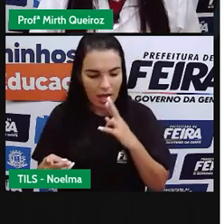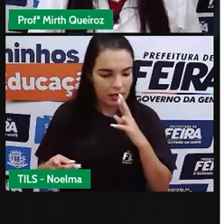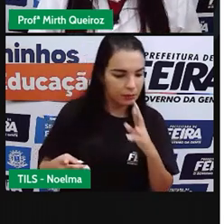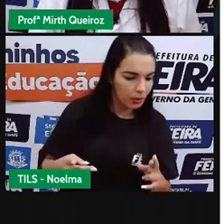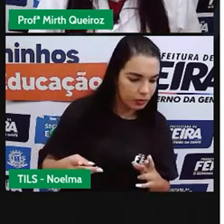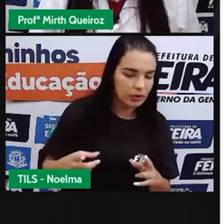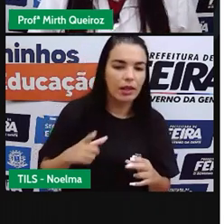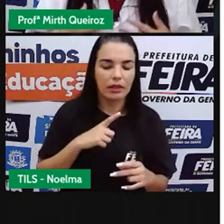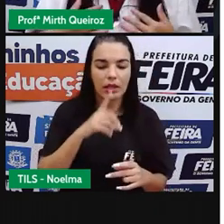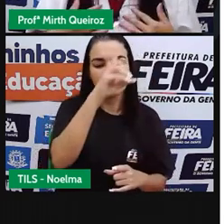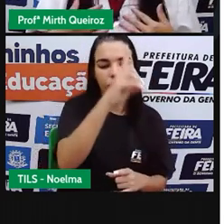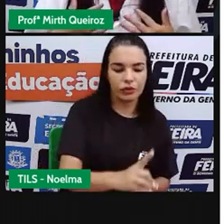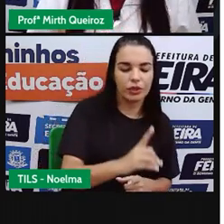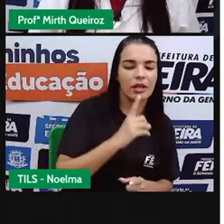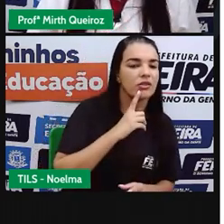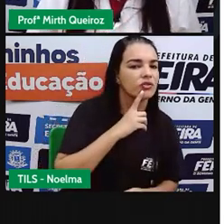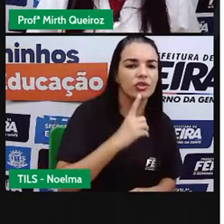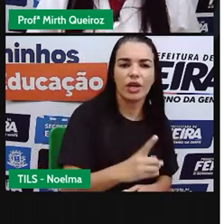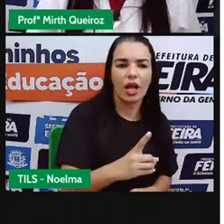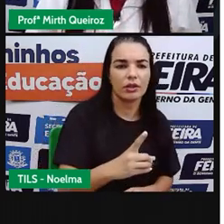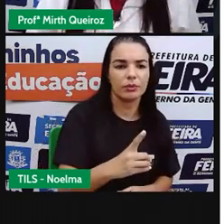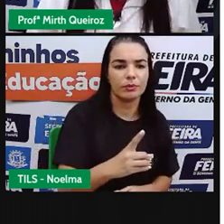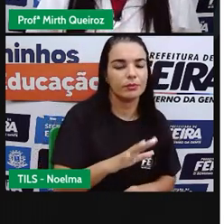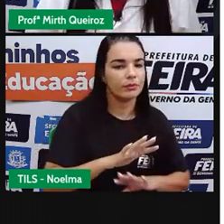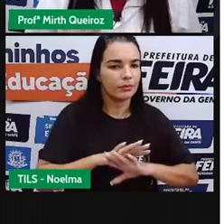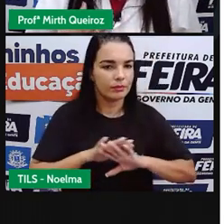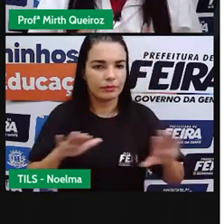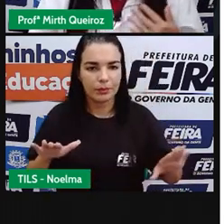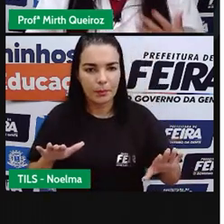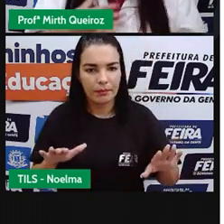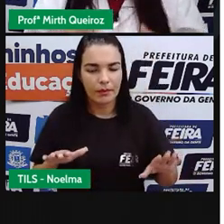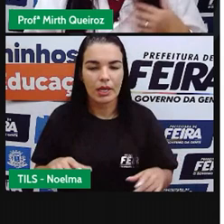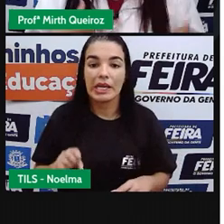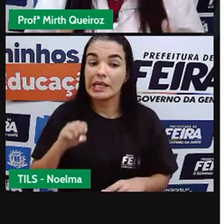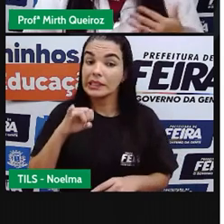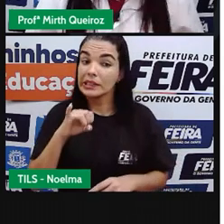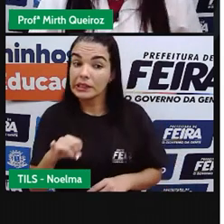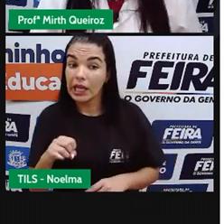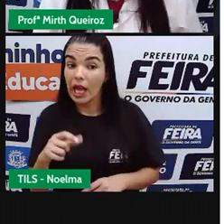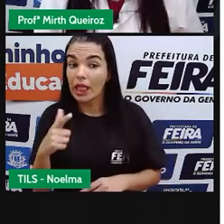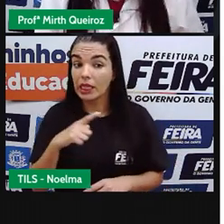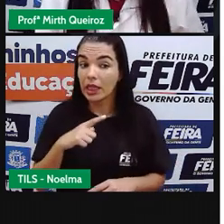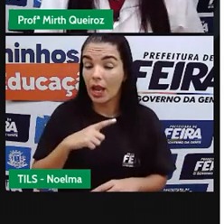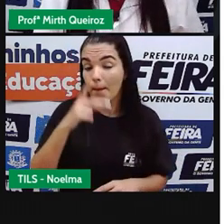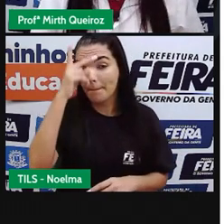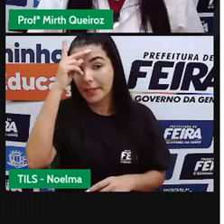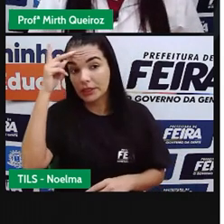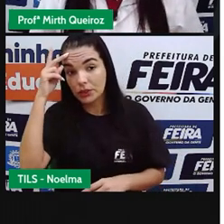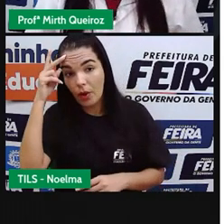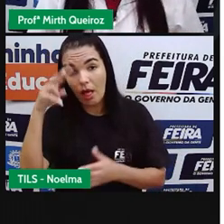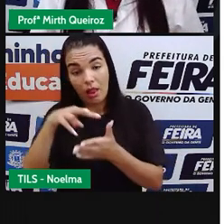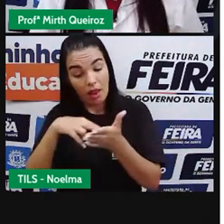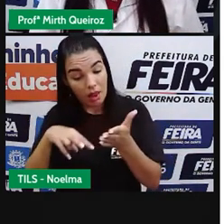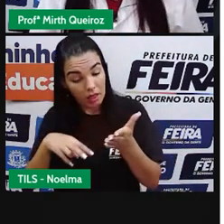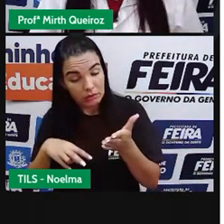discurso direto, porque aconteceu de forma remota, ao mesmo tempo, né? Então, nós temos